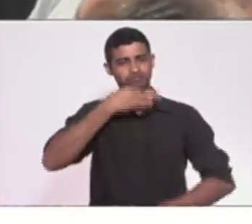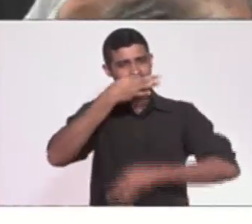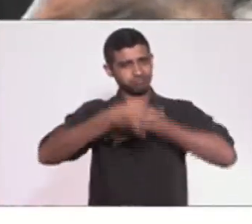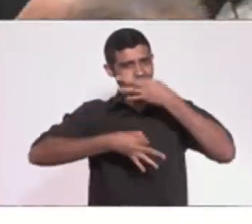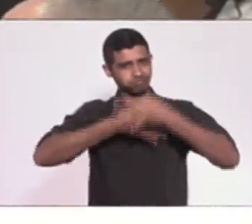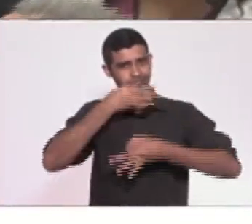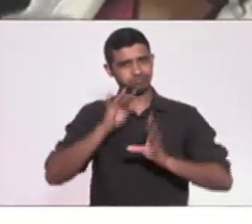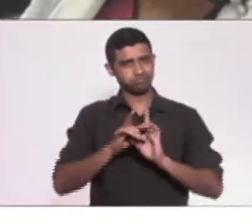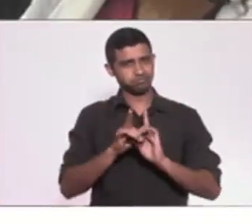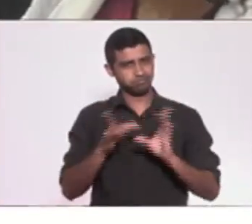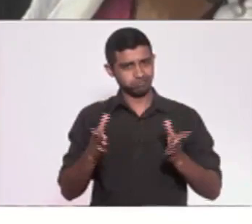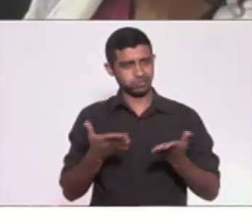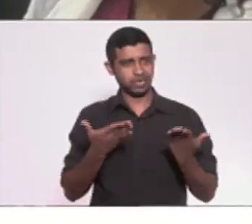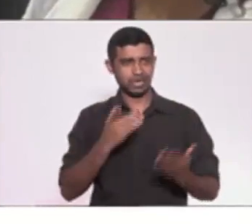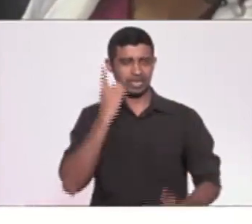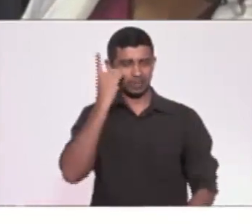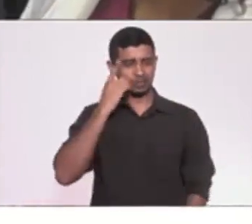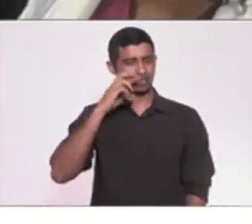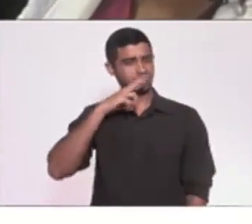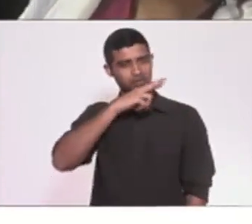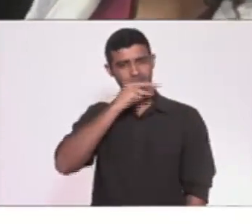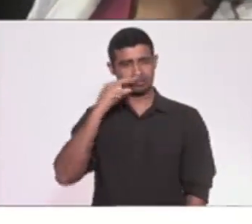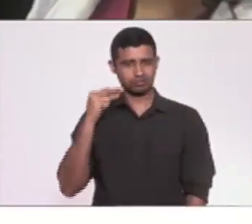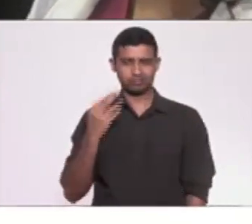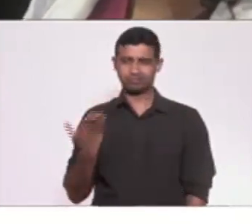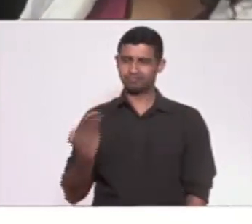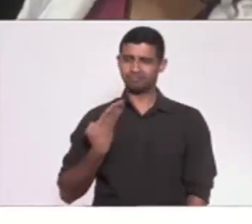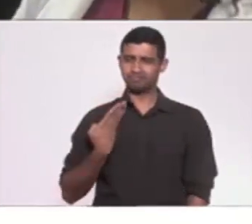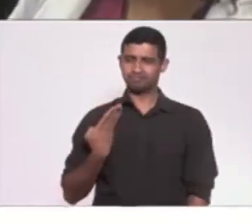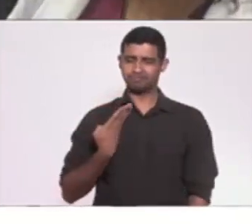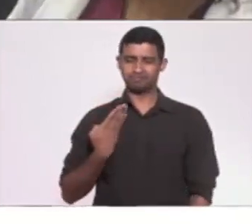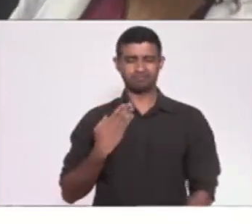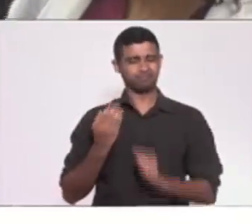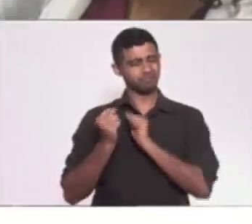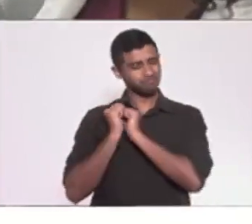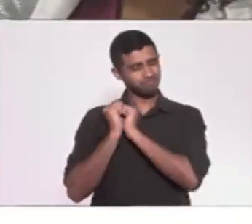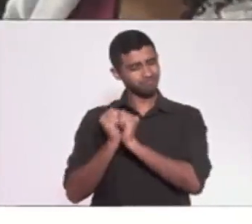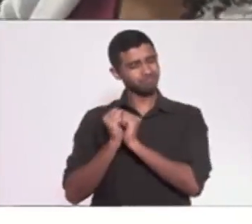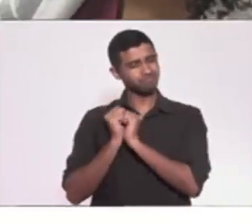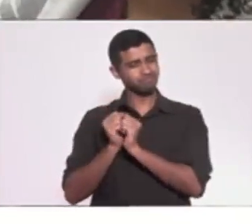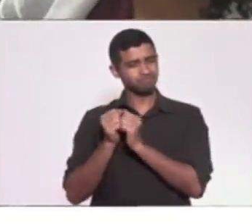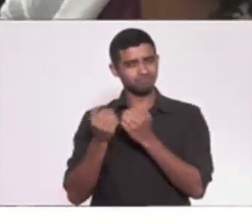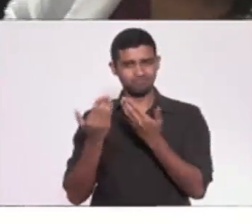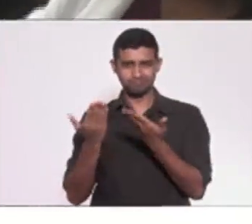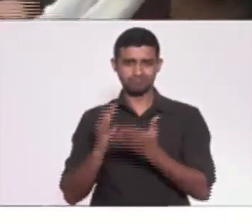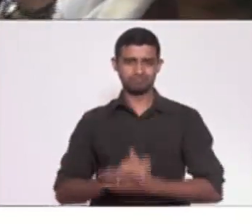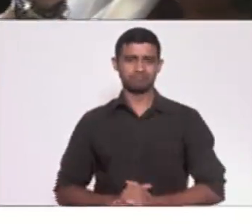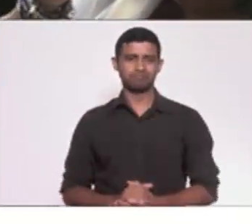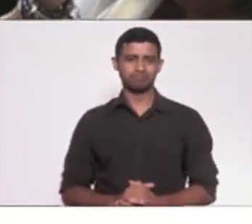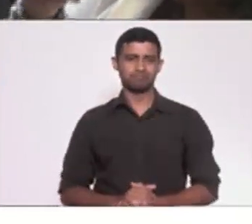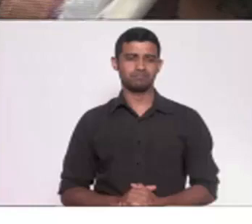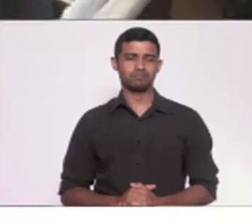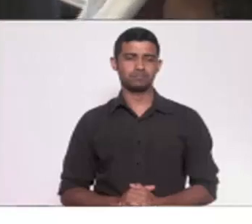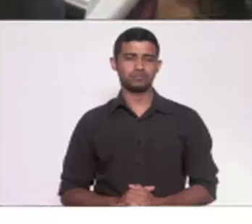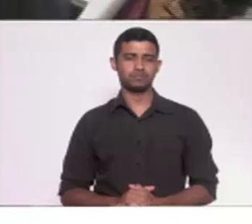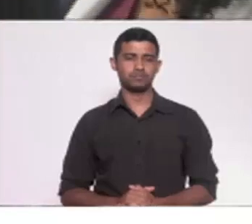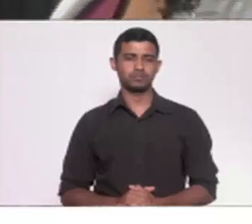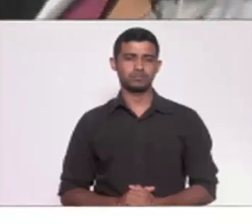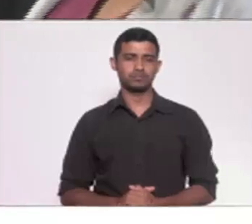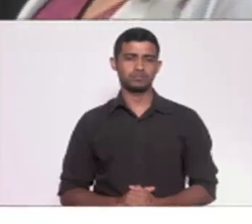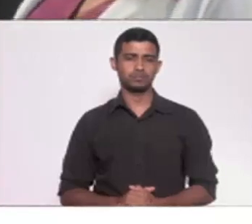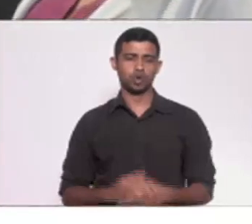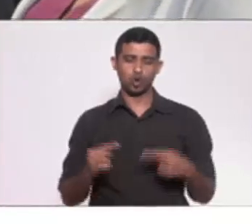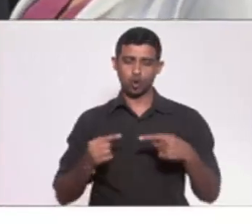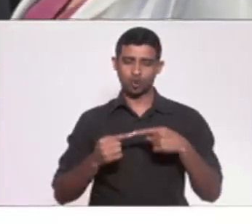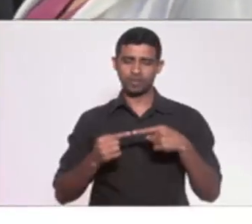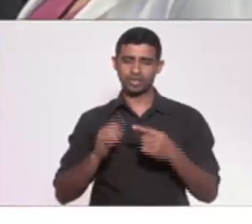libertária. O deputado Renan Ferreirinha, que é um amigo, um companheiro, né, uma estrela em ascensão aqui na